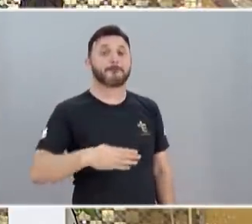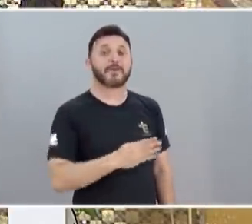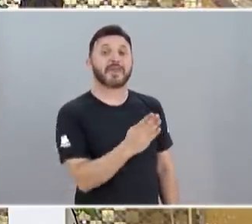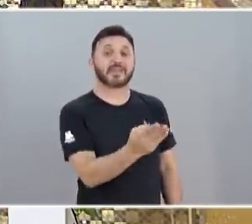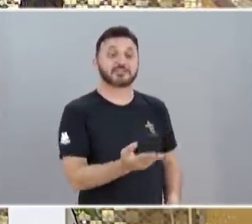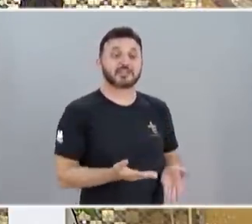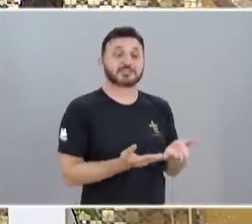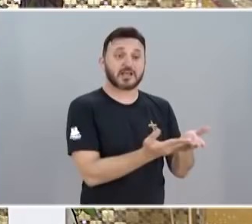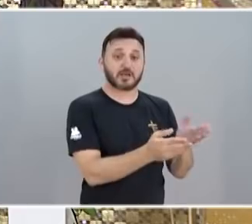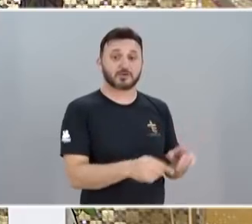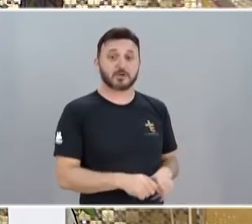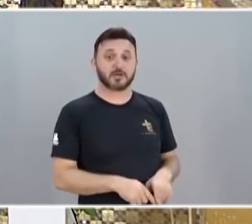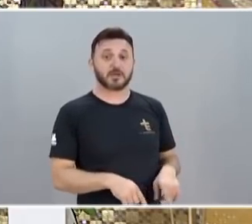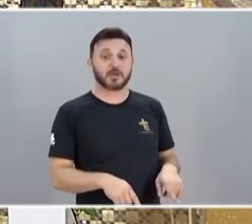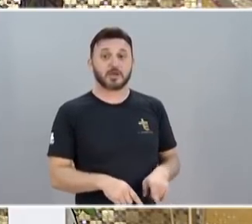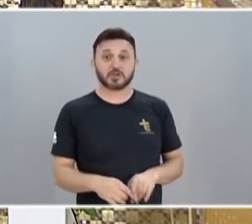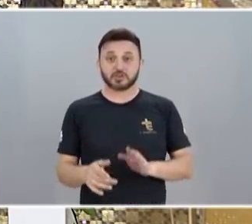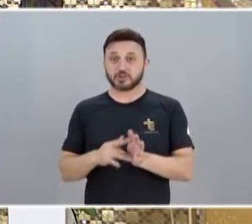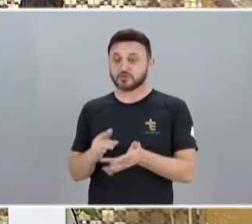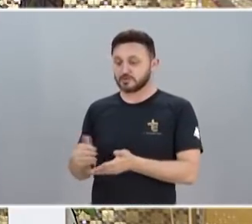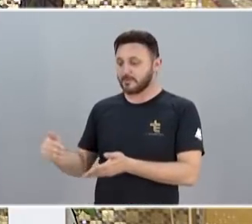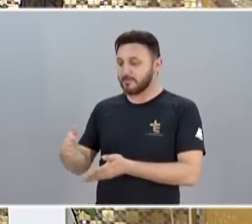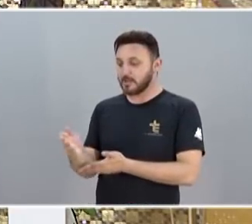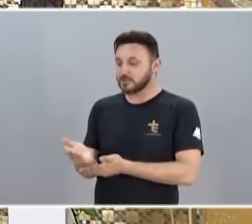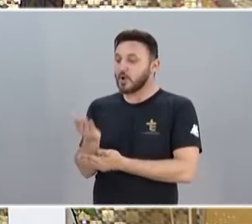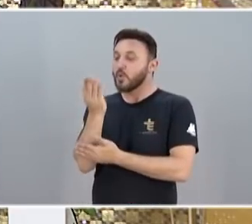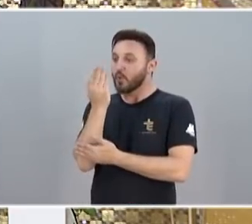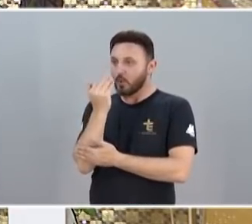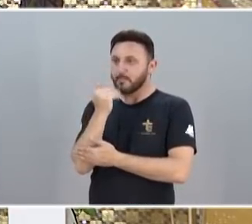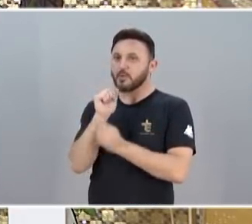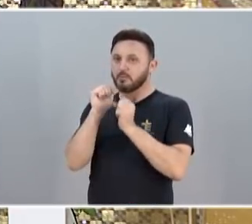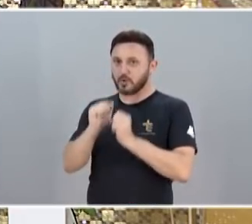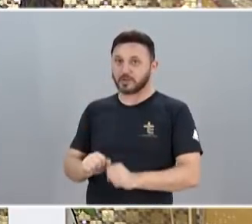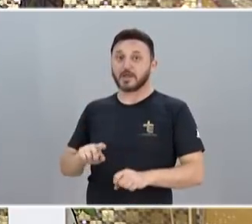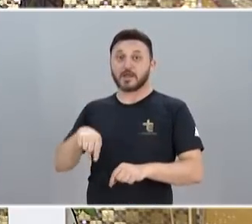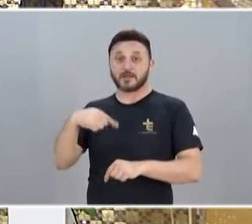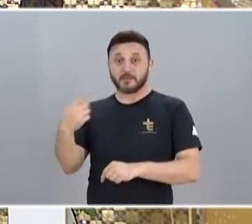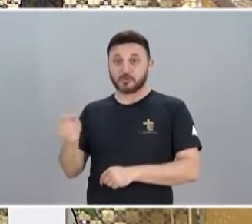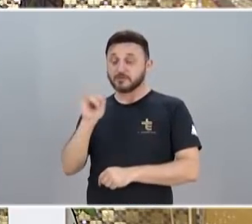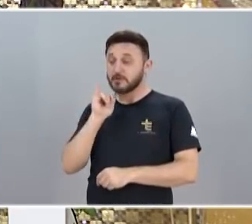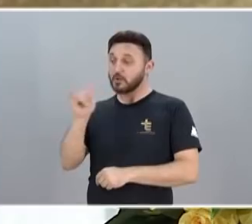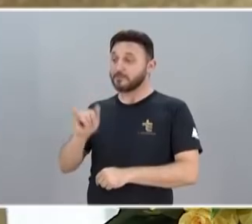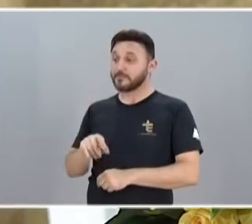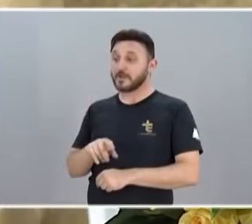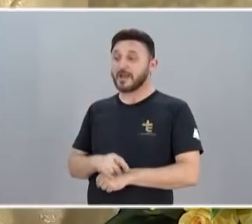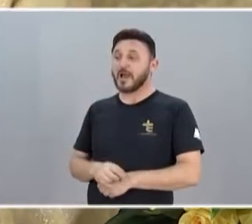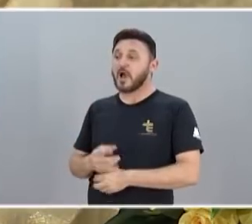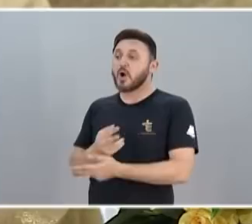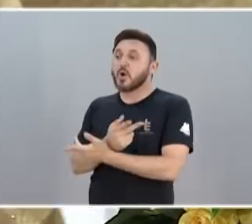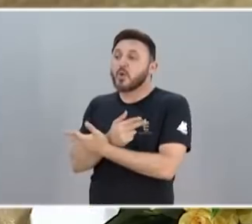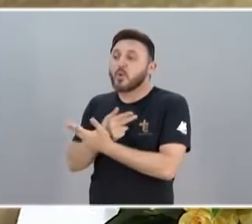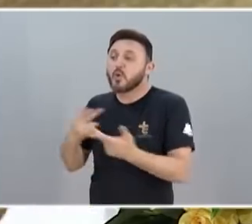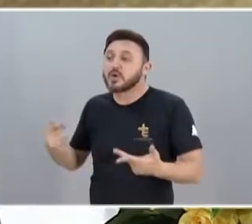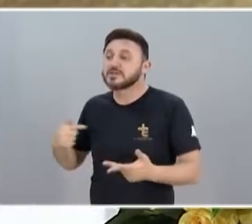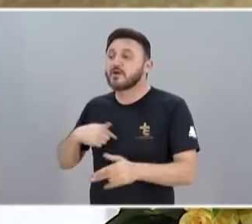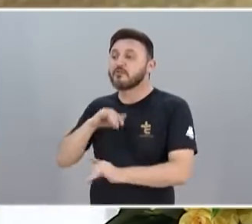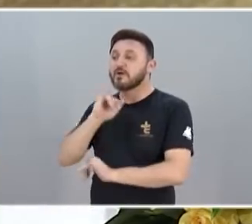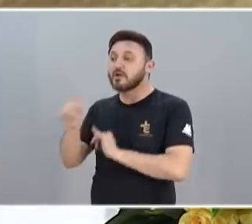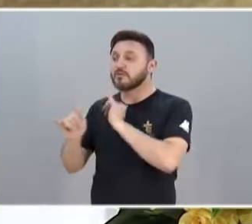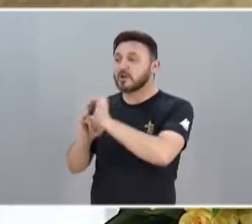assado, ele o tomou e comeu diante deles. Depois disse-lhes: são essas as coisas que vos